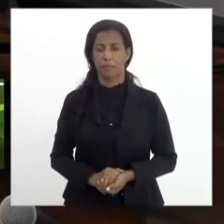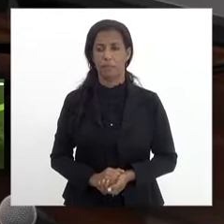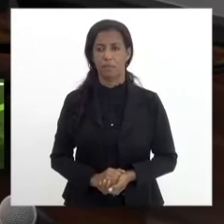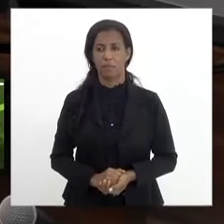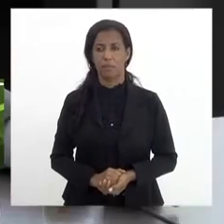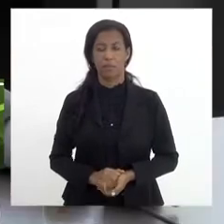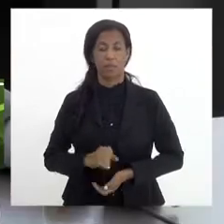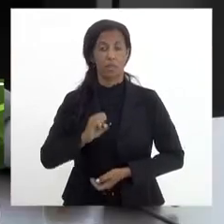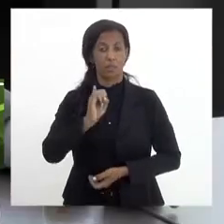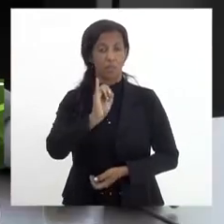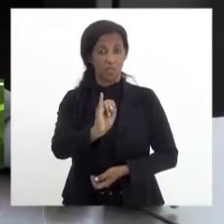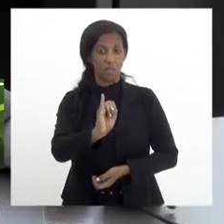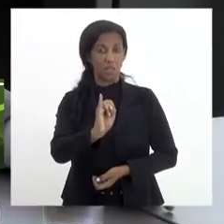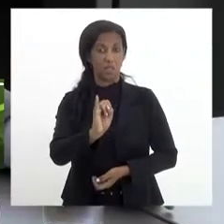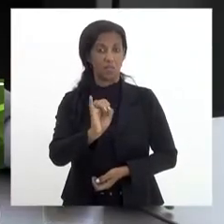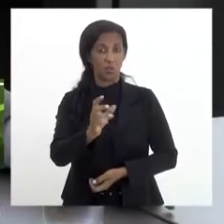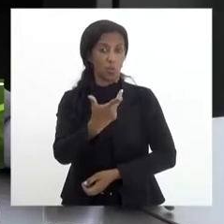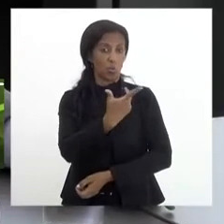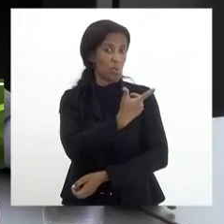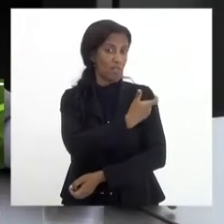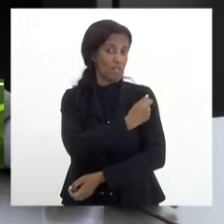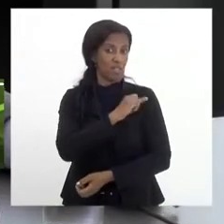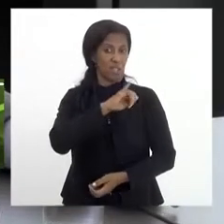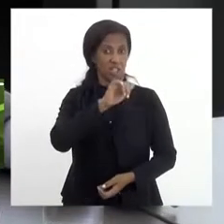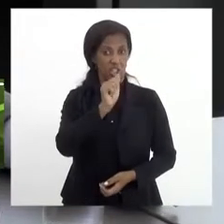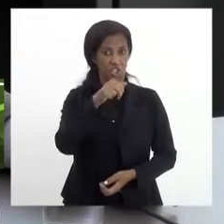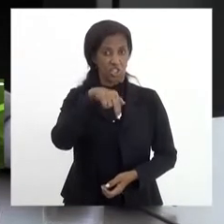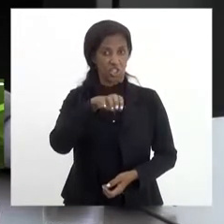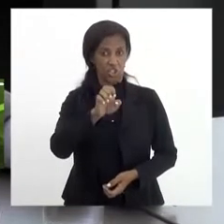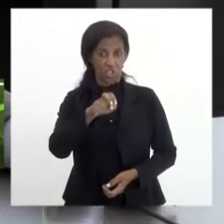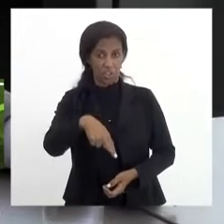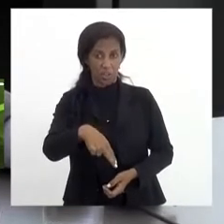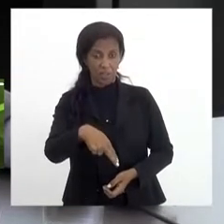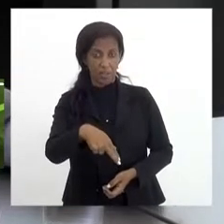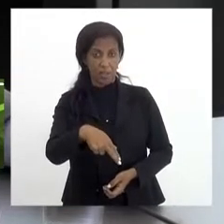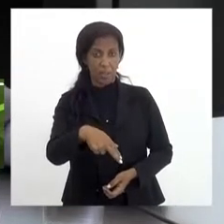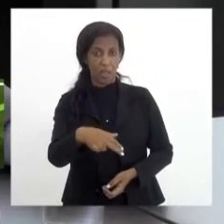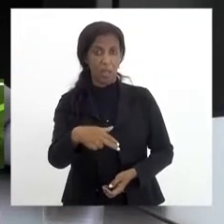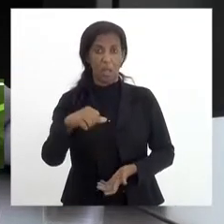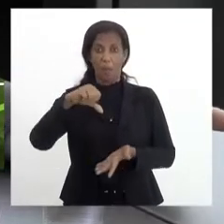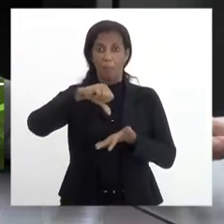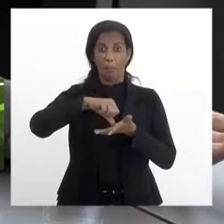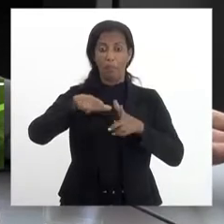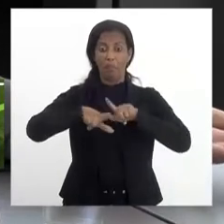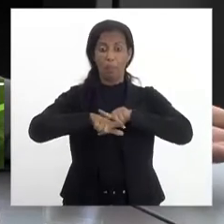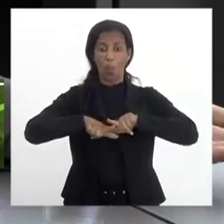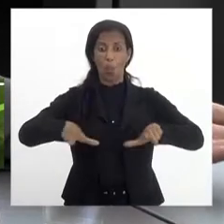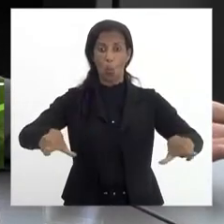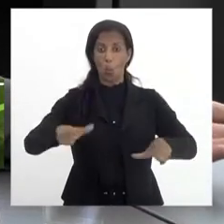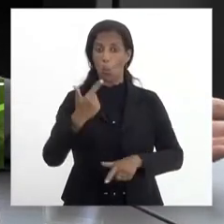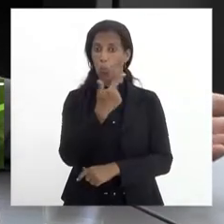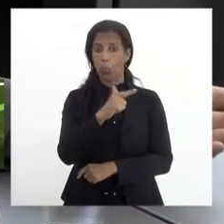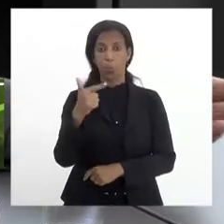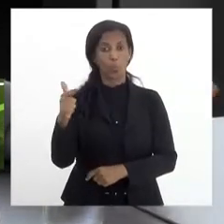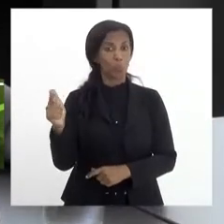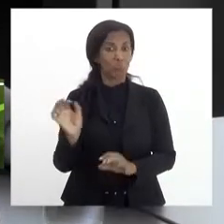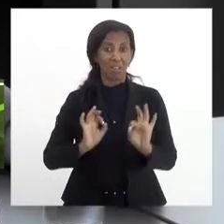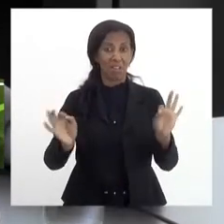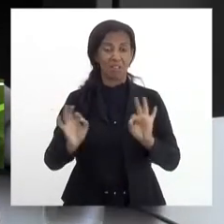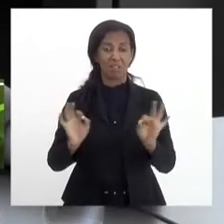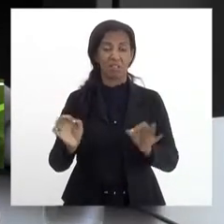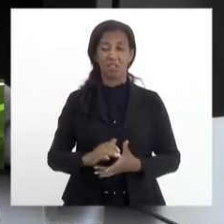Se fosse só de vacina Janssen, os postos iam ficar as moscas. Exato. Não tem vacina Janssen em lugar nenhum,